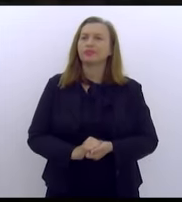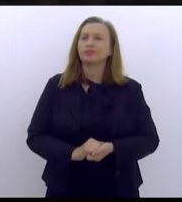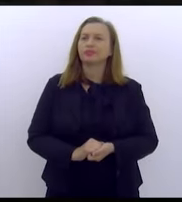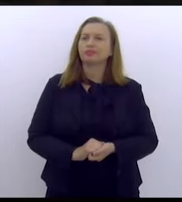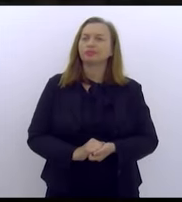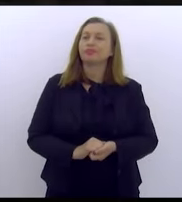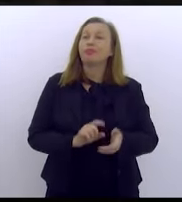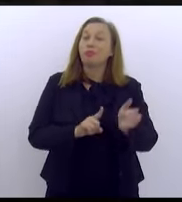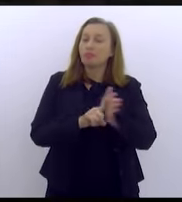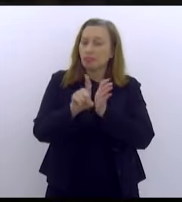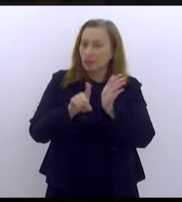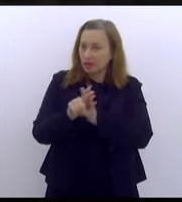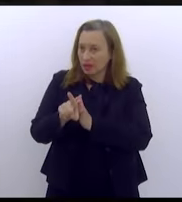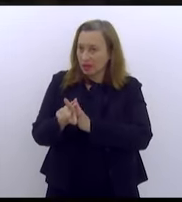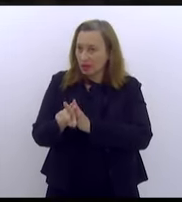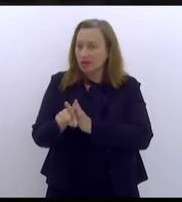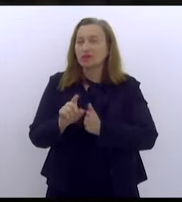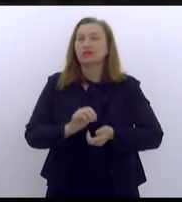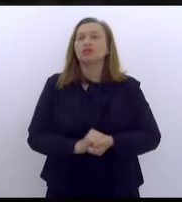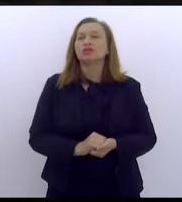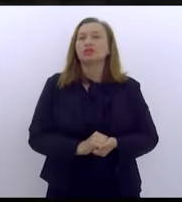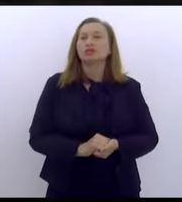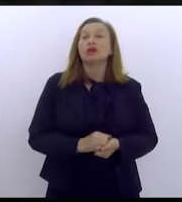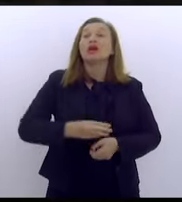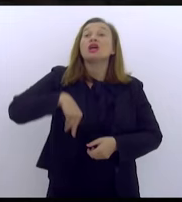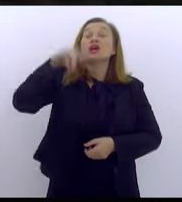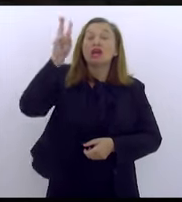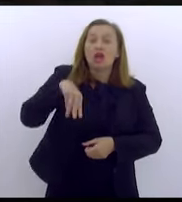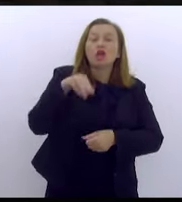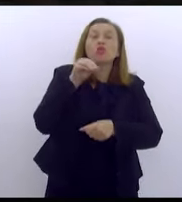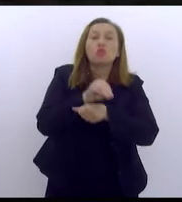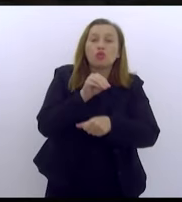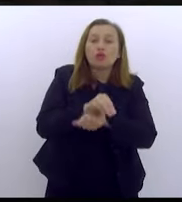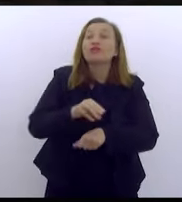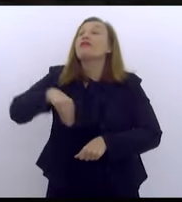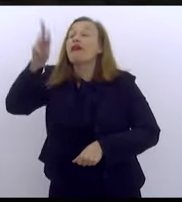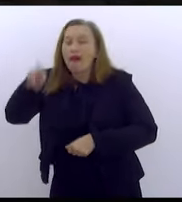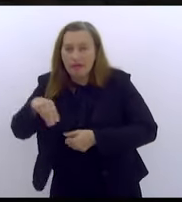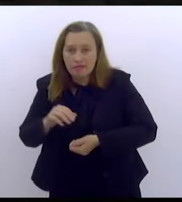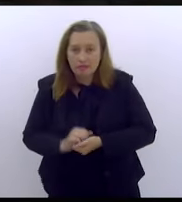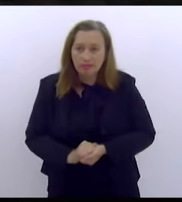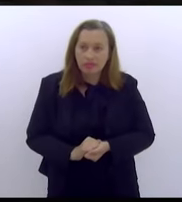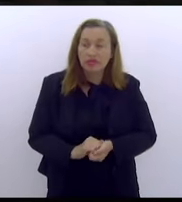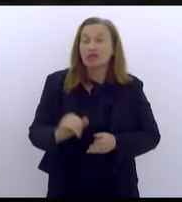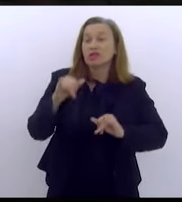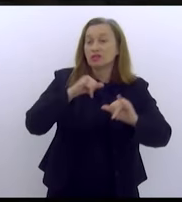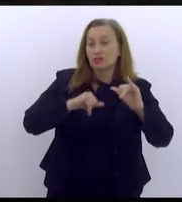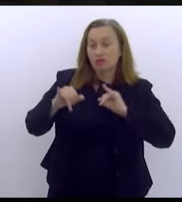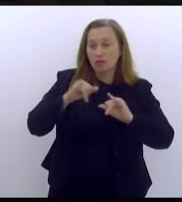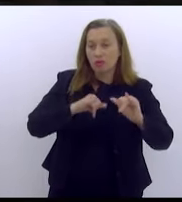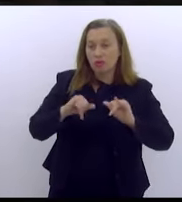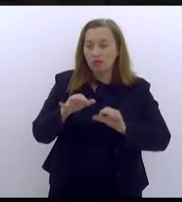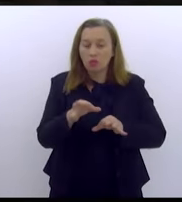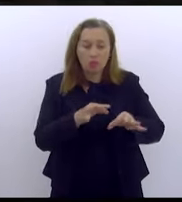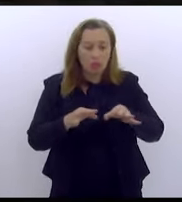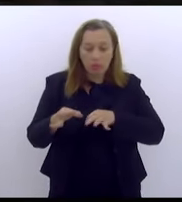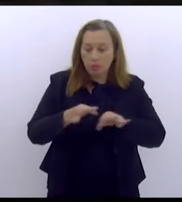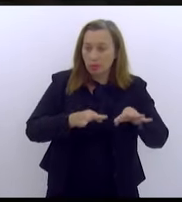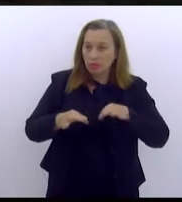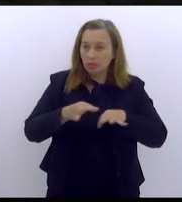para perguntar e para questionar quem cuida de quem cuida. Esses dados foram